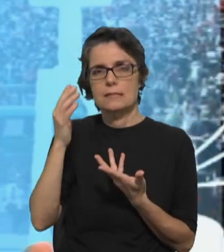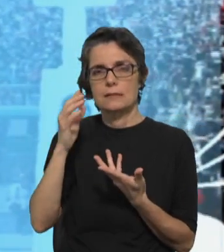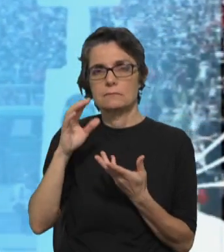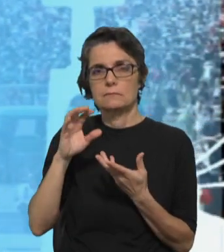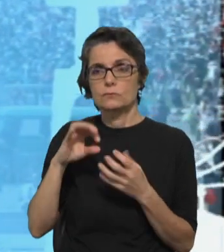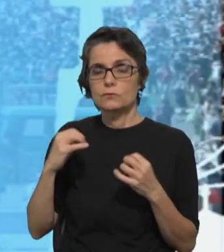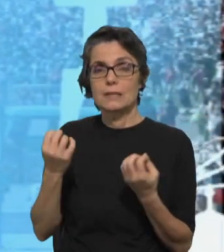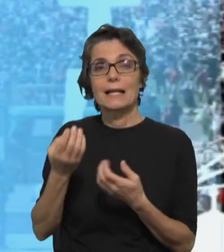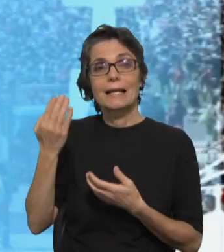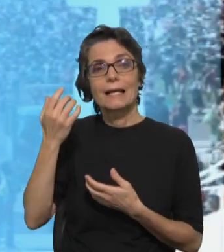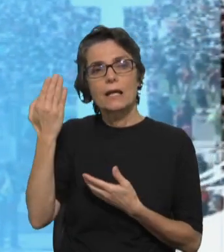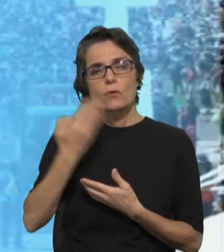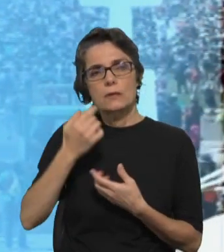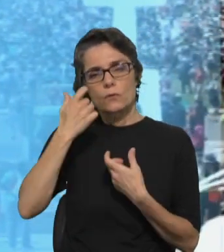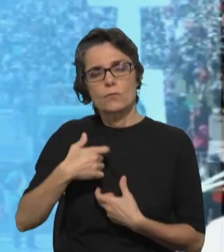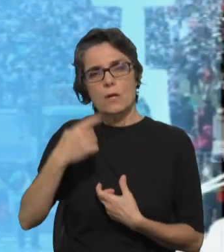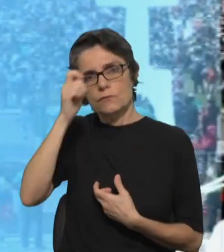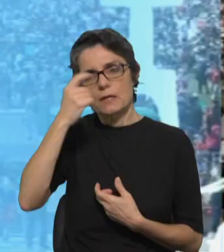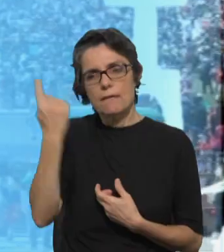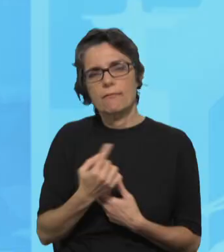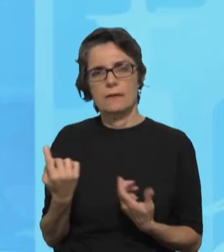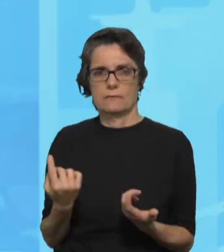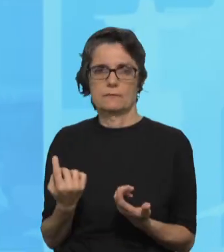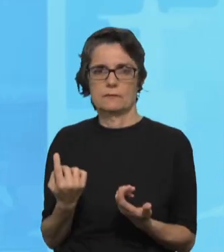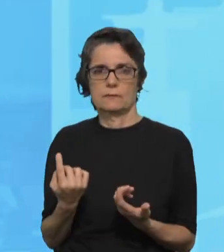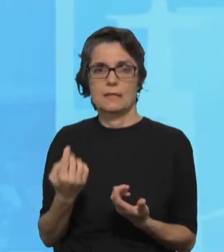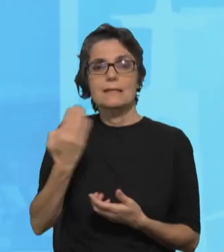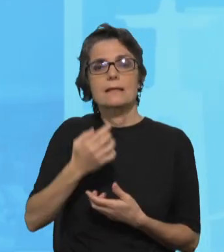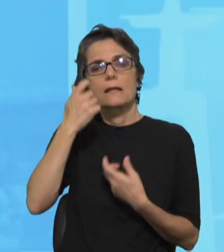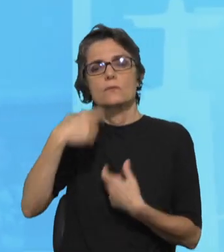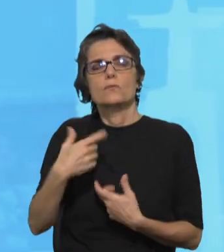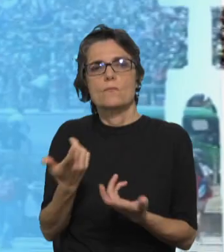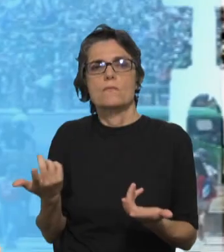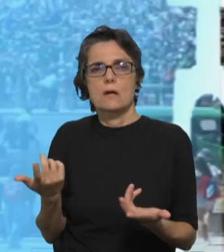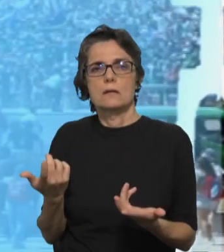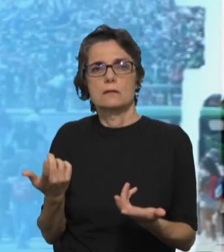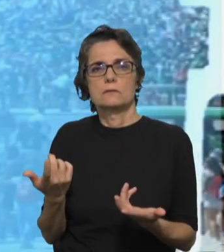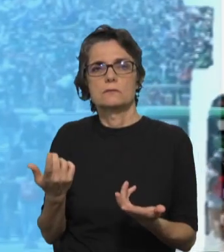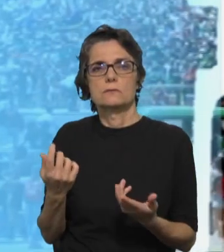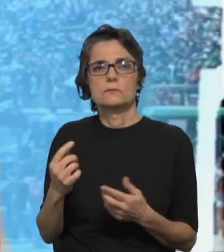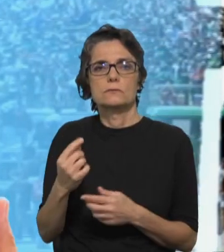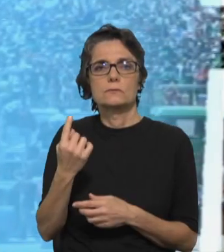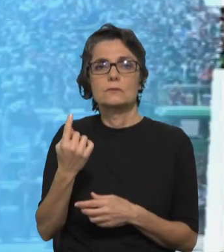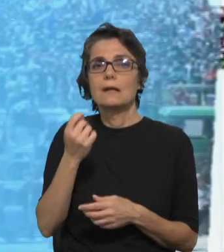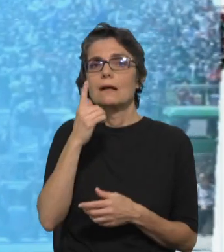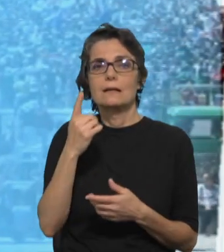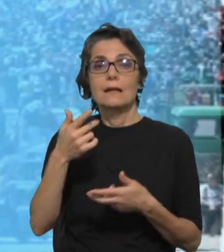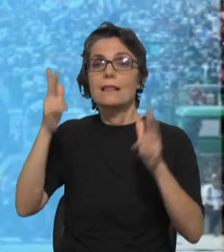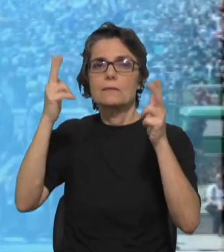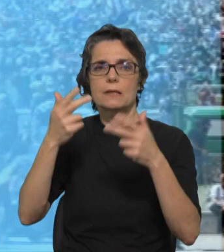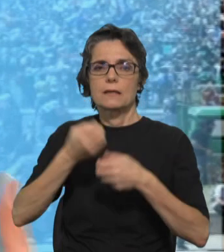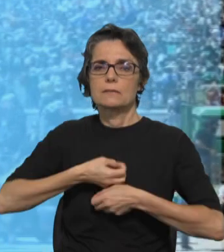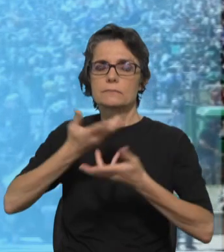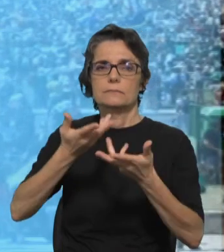os direitos humanos são para se respeitar. E entre os direitos humanos há o direito a poder falar livremente,